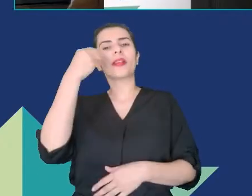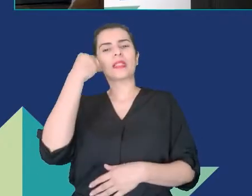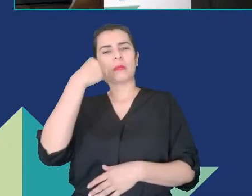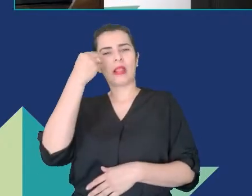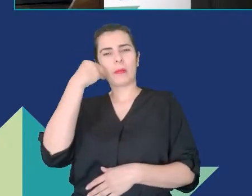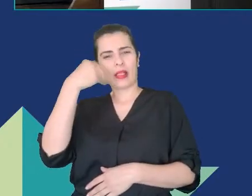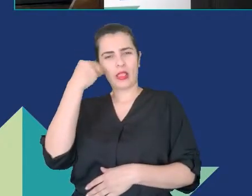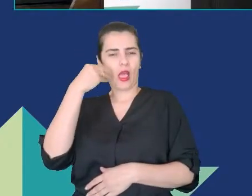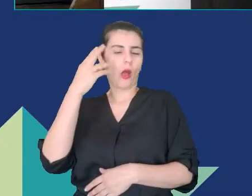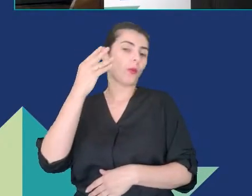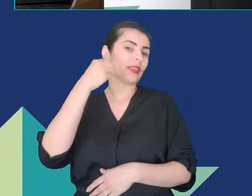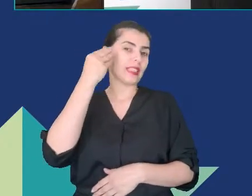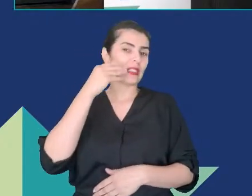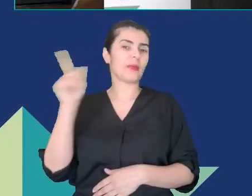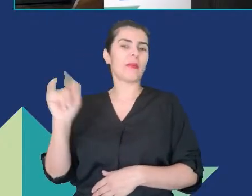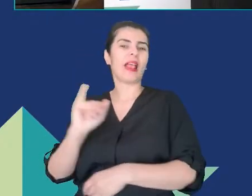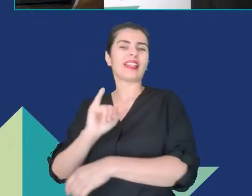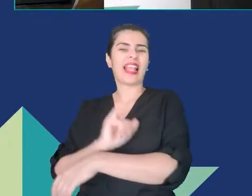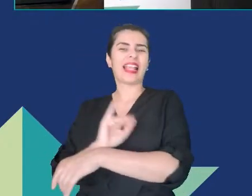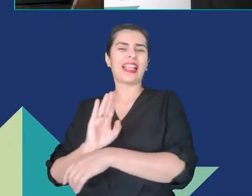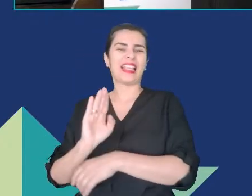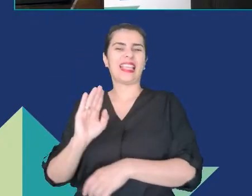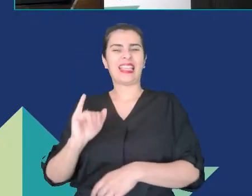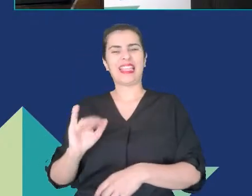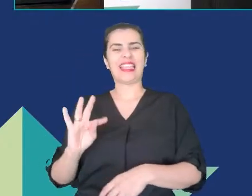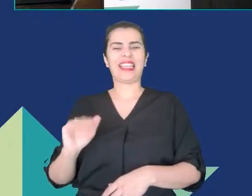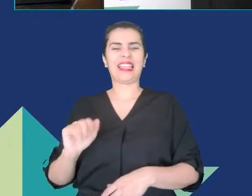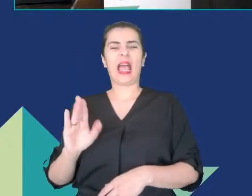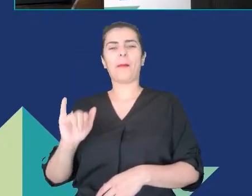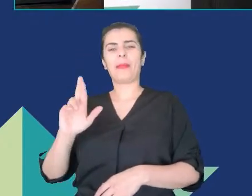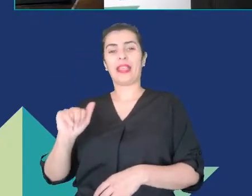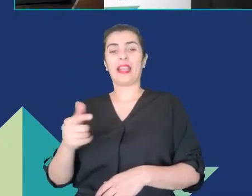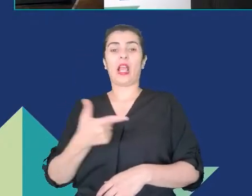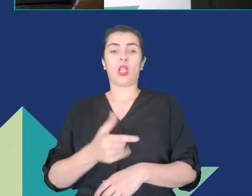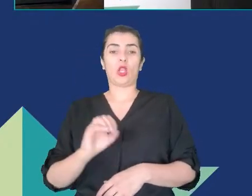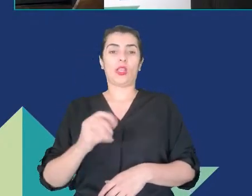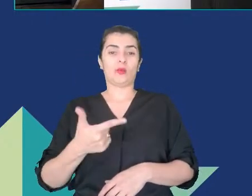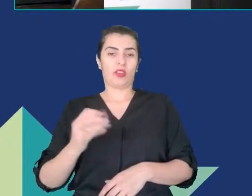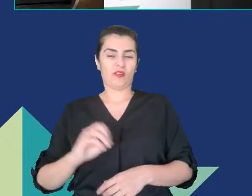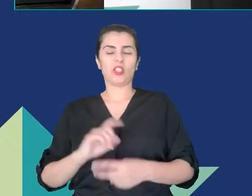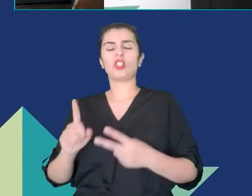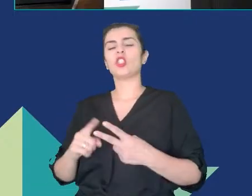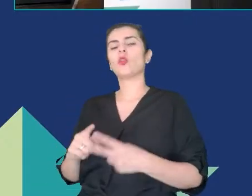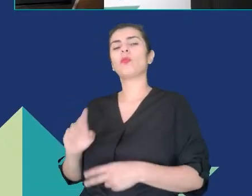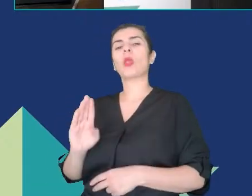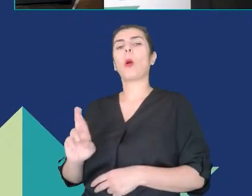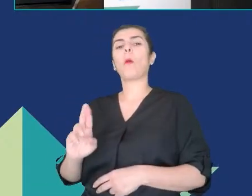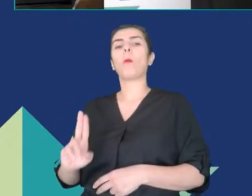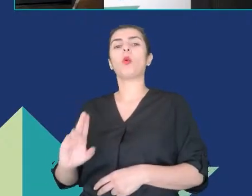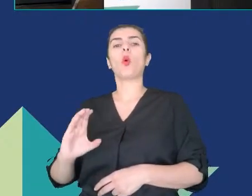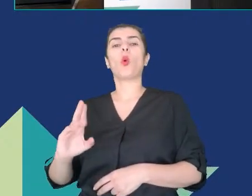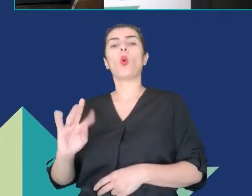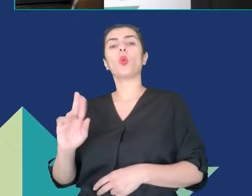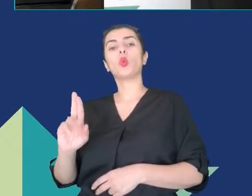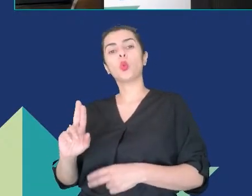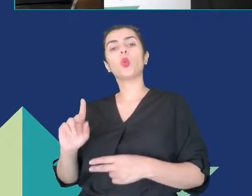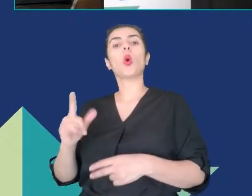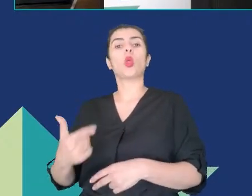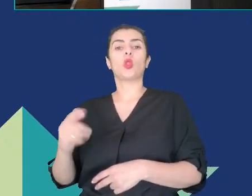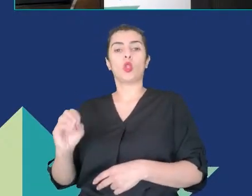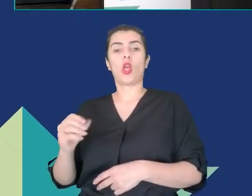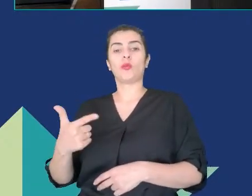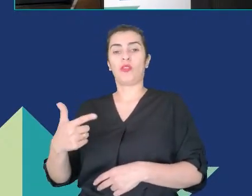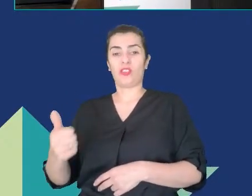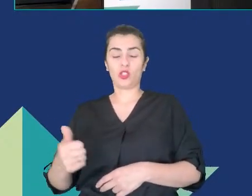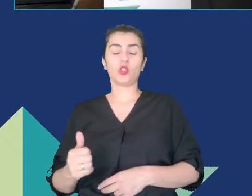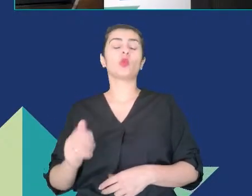de Itabira em 2020, em Brucutu em 2021. E, em 2022, foi um ano muito importante para a gente, o ano